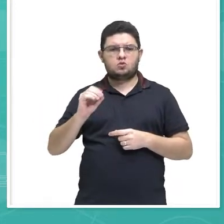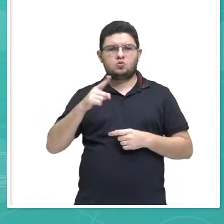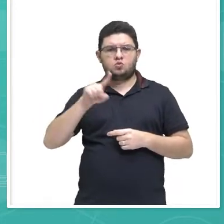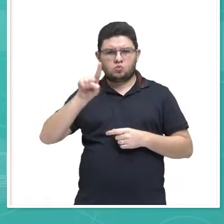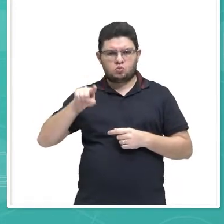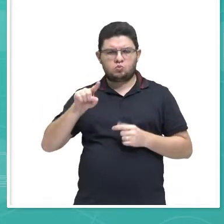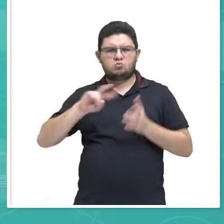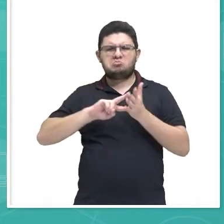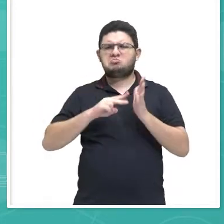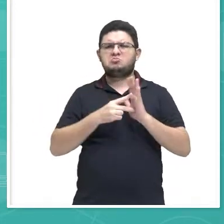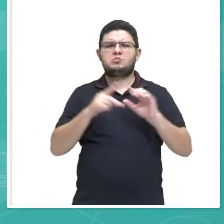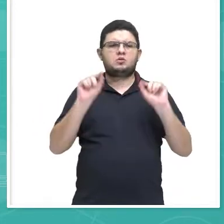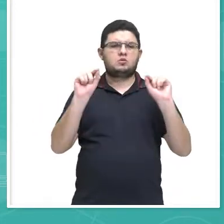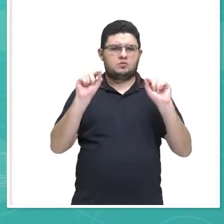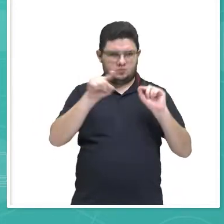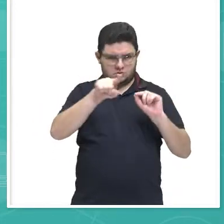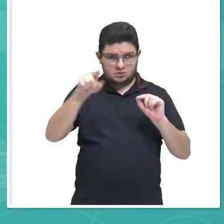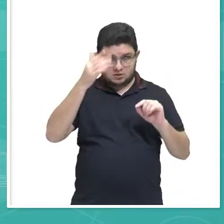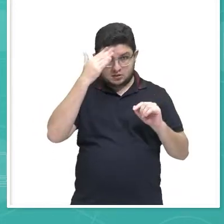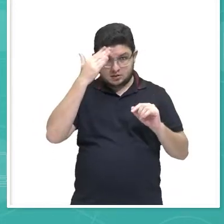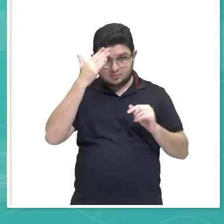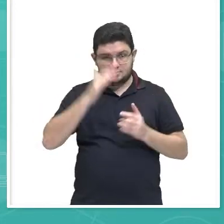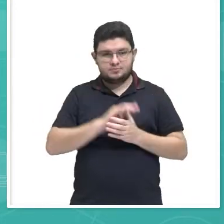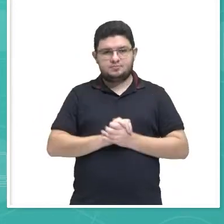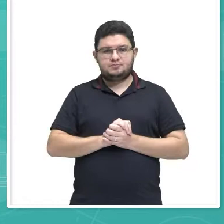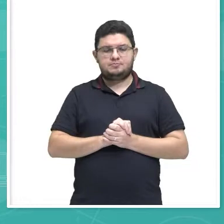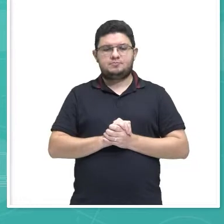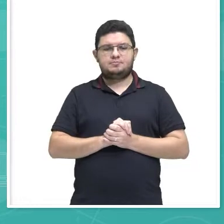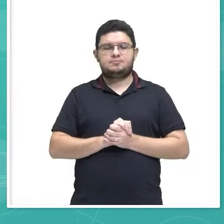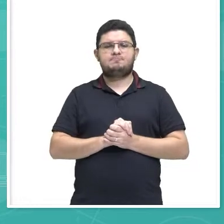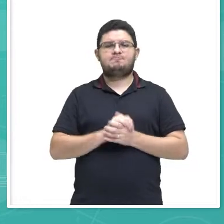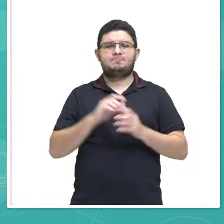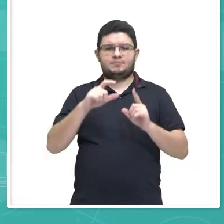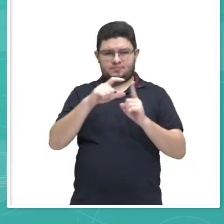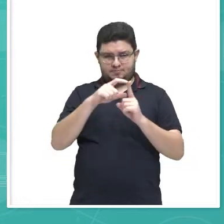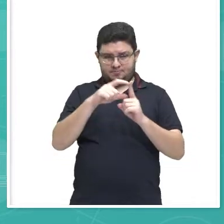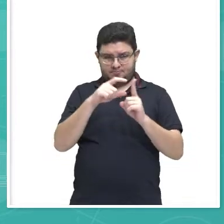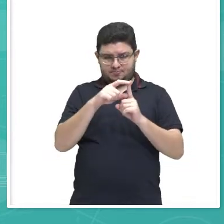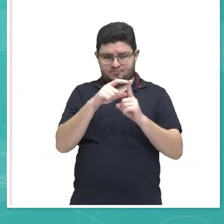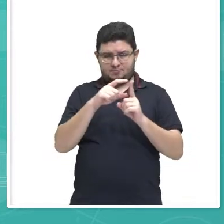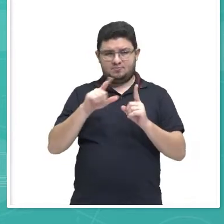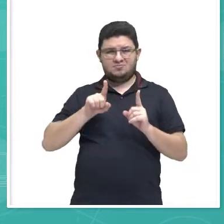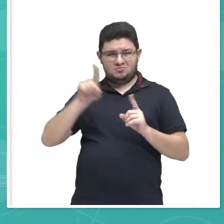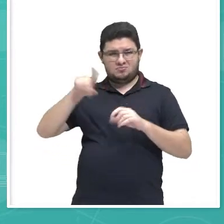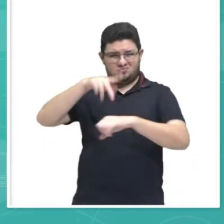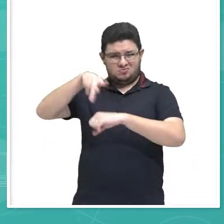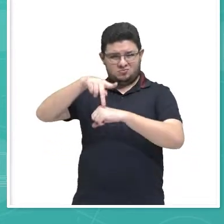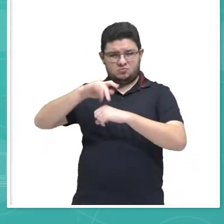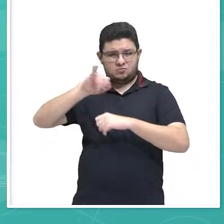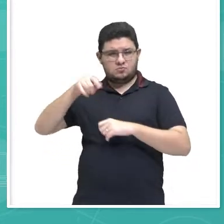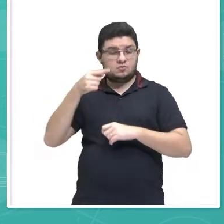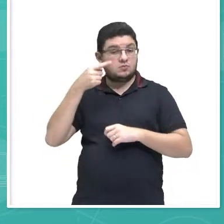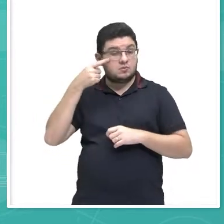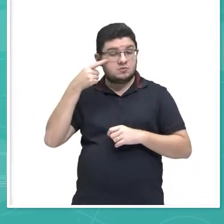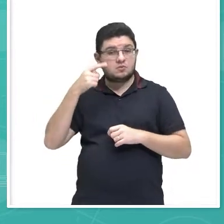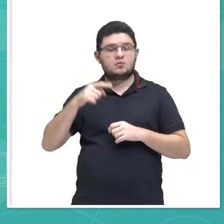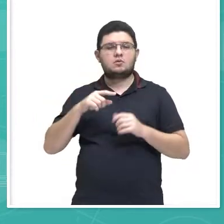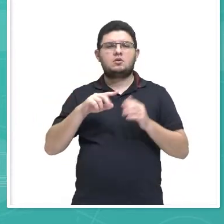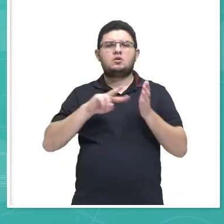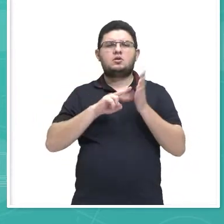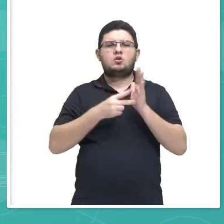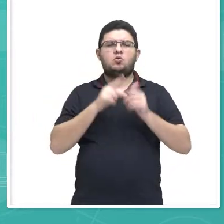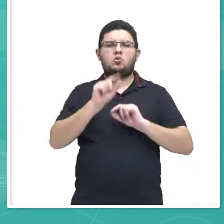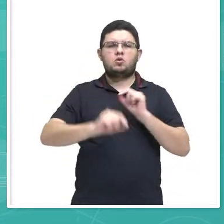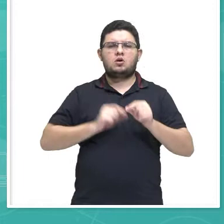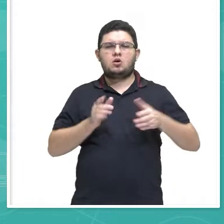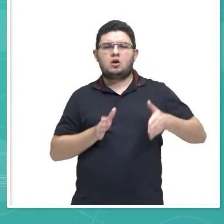é? Então olha lá, o judô é uma palavra japonesa que significa caminho suave ou caminho